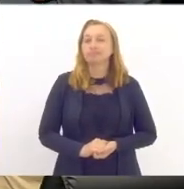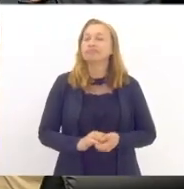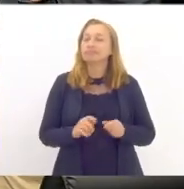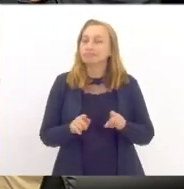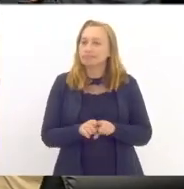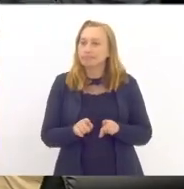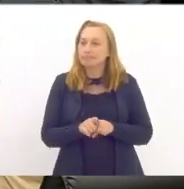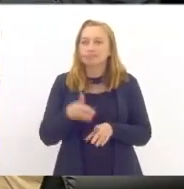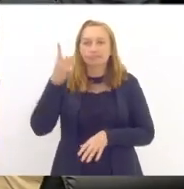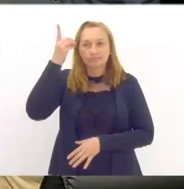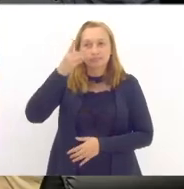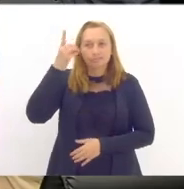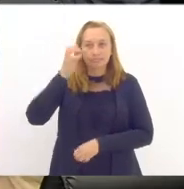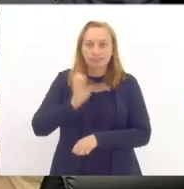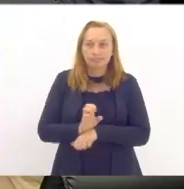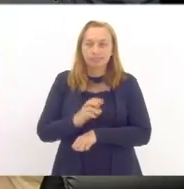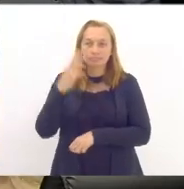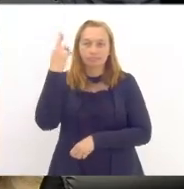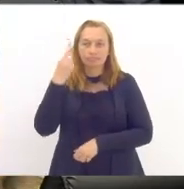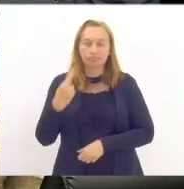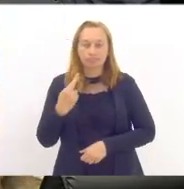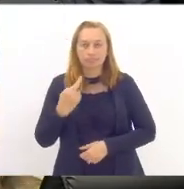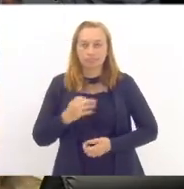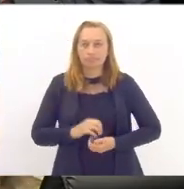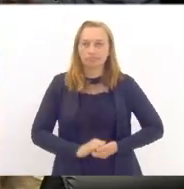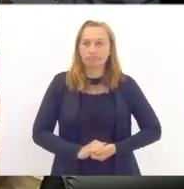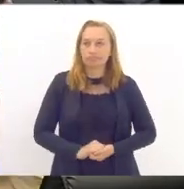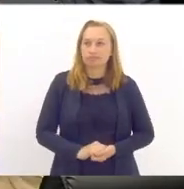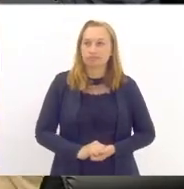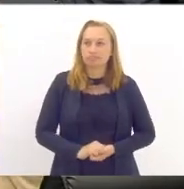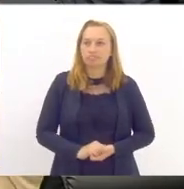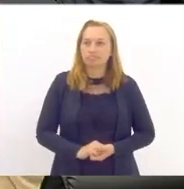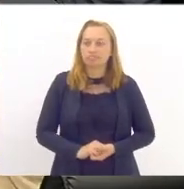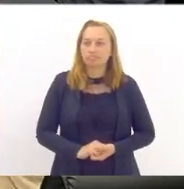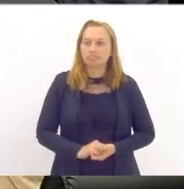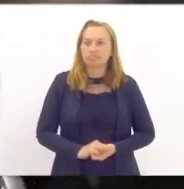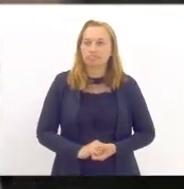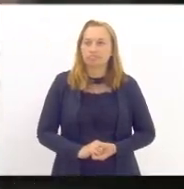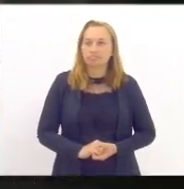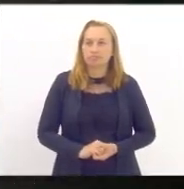Também a deputada estadual Renata Souza.